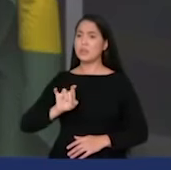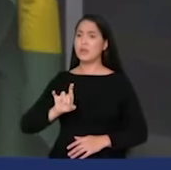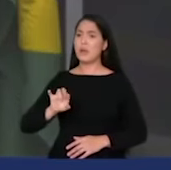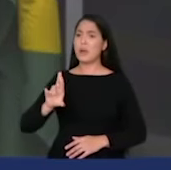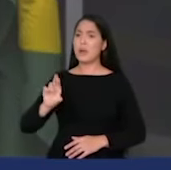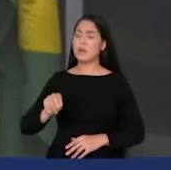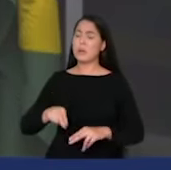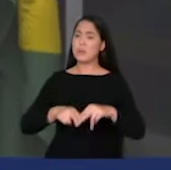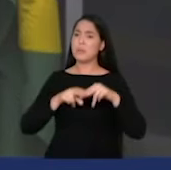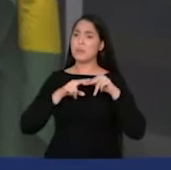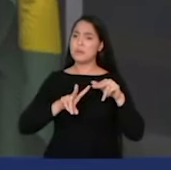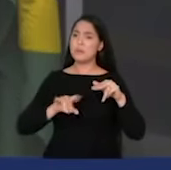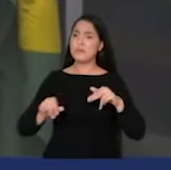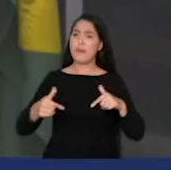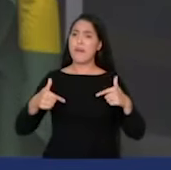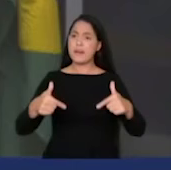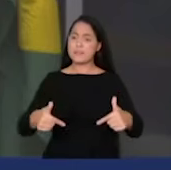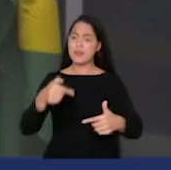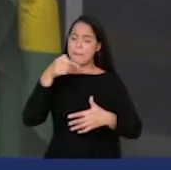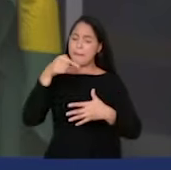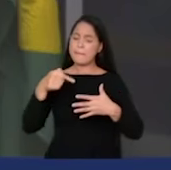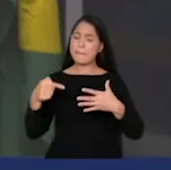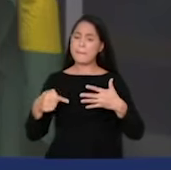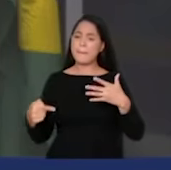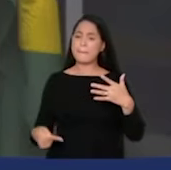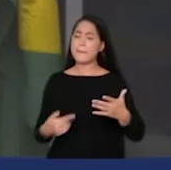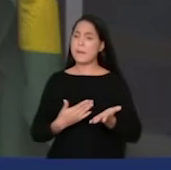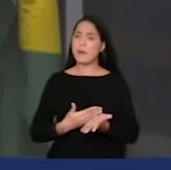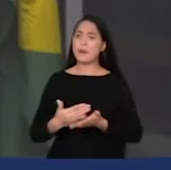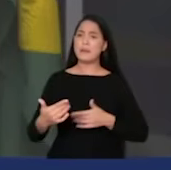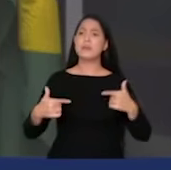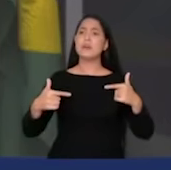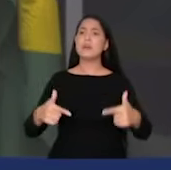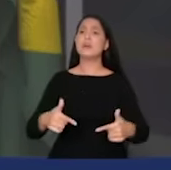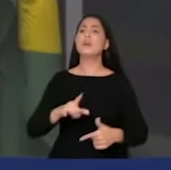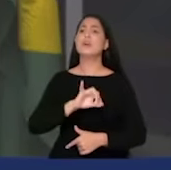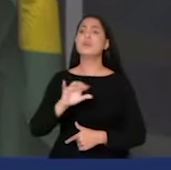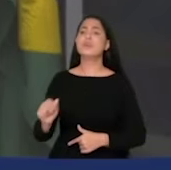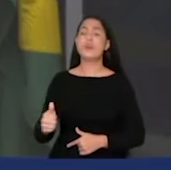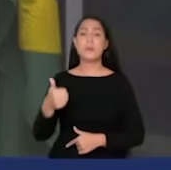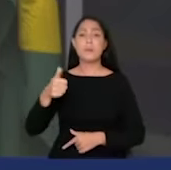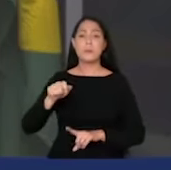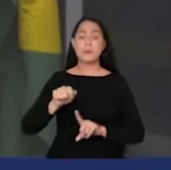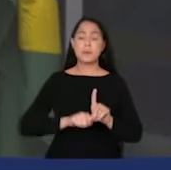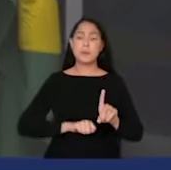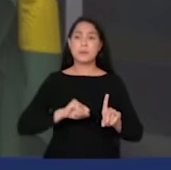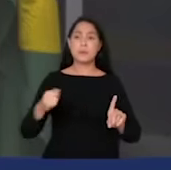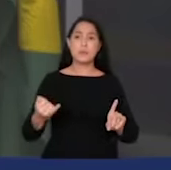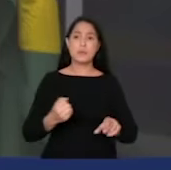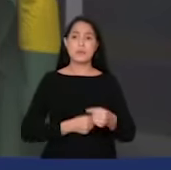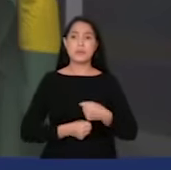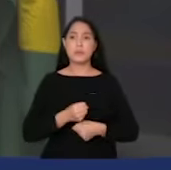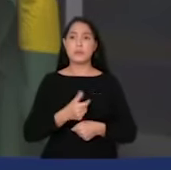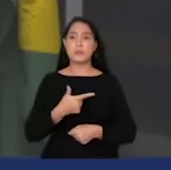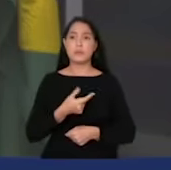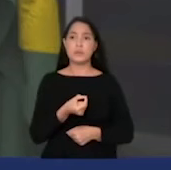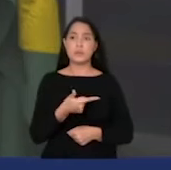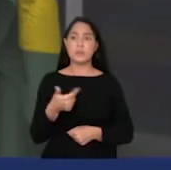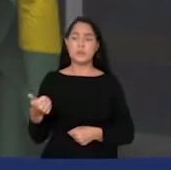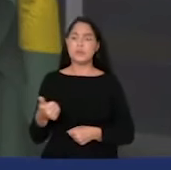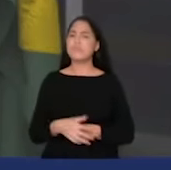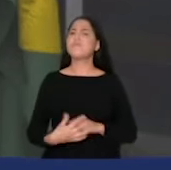uma série de ações que começaram a ser implementadas no dia 1º de janeiro de 2021. Um exemplo em questão